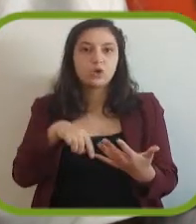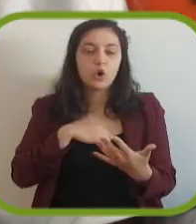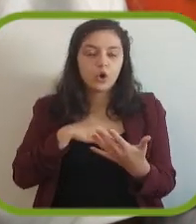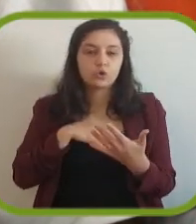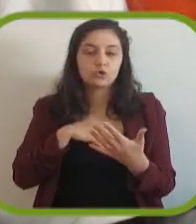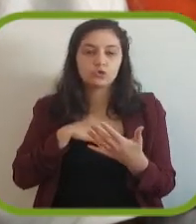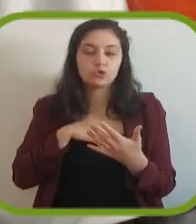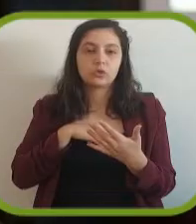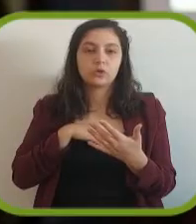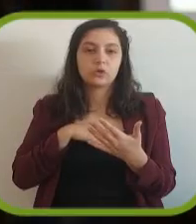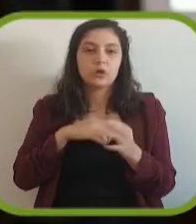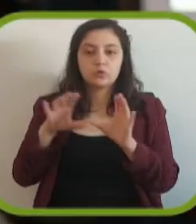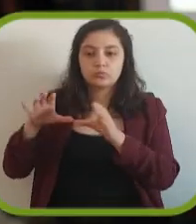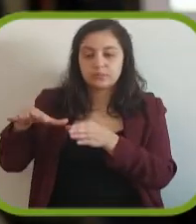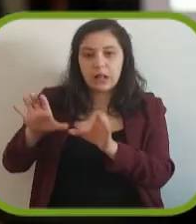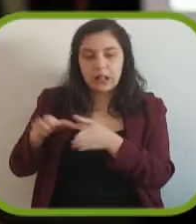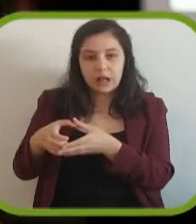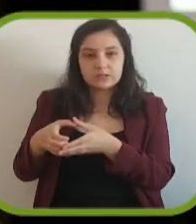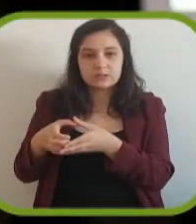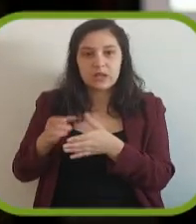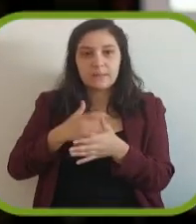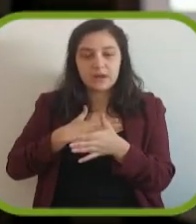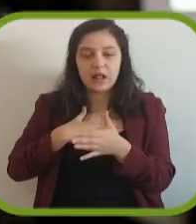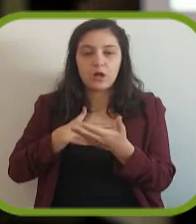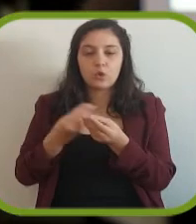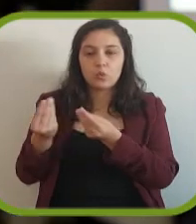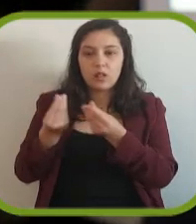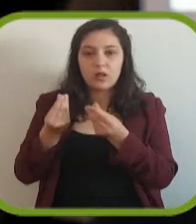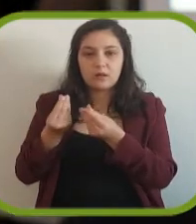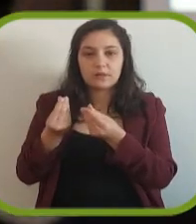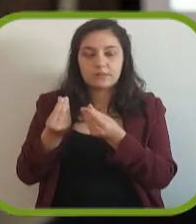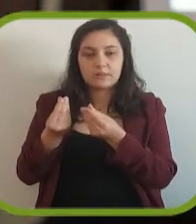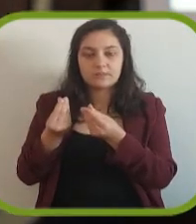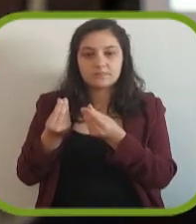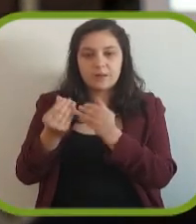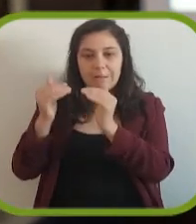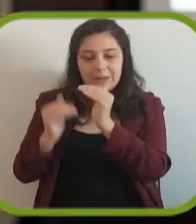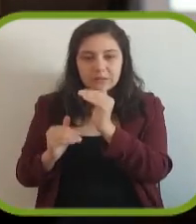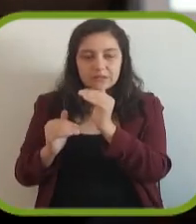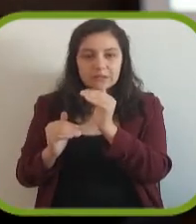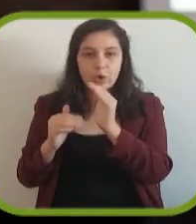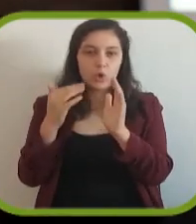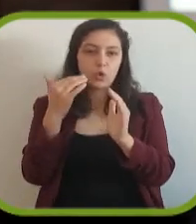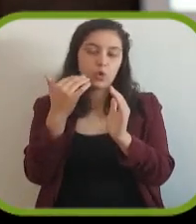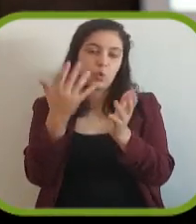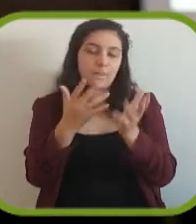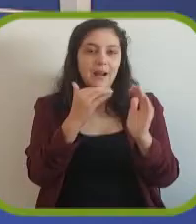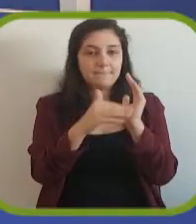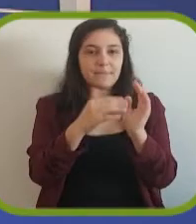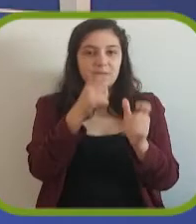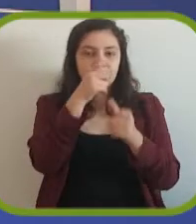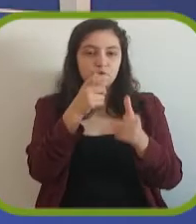temos ainda uma classe empresarial com um nível de qualificação mais baixo do que a média da população